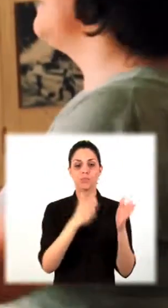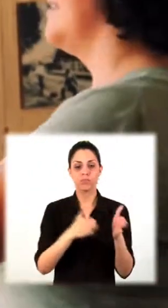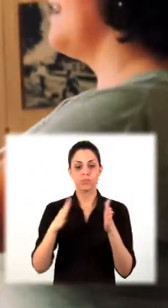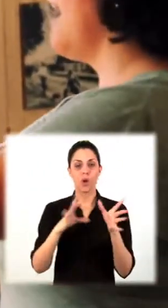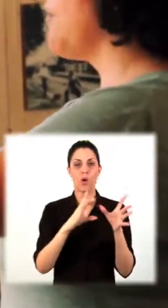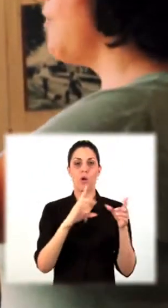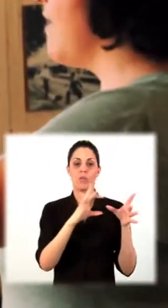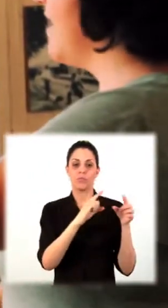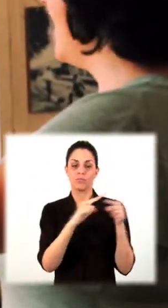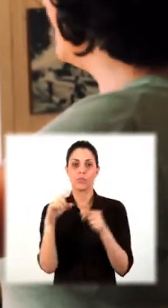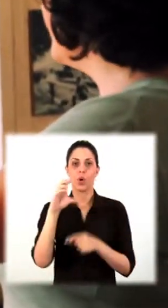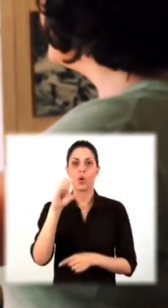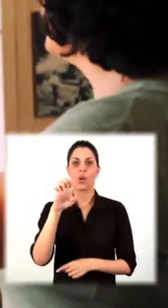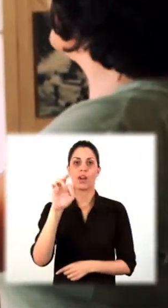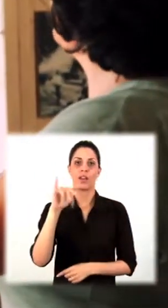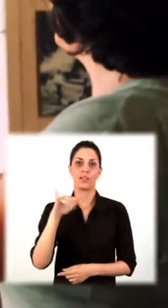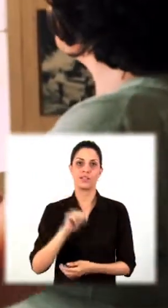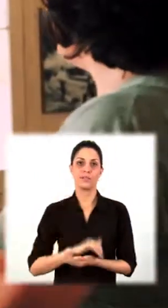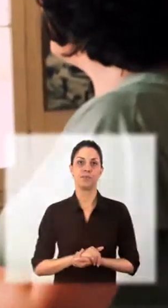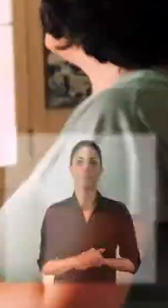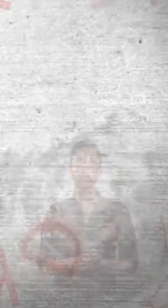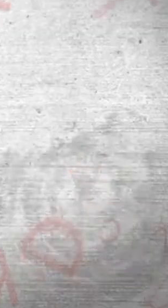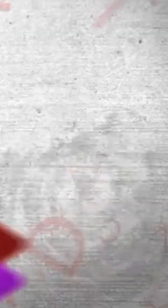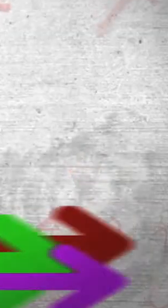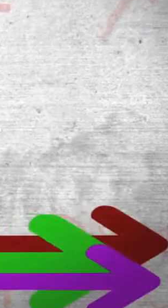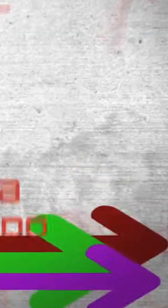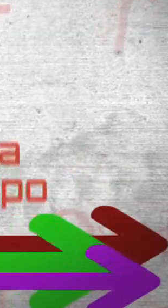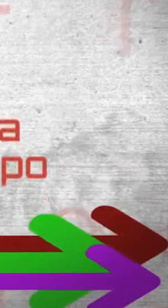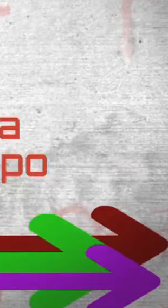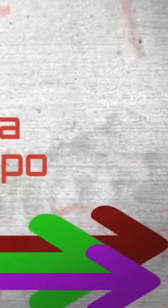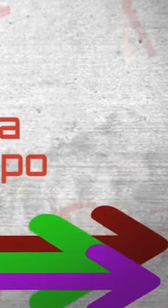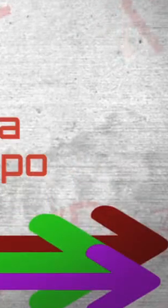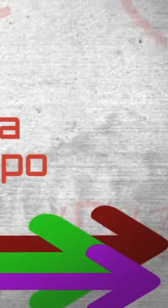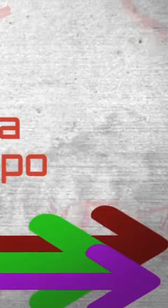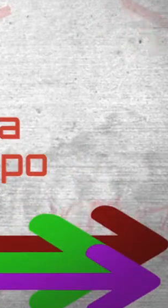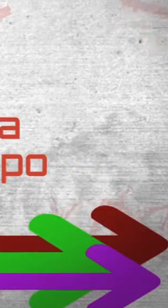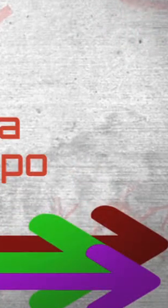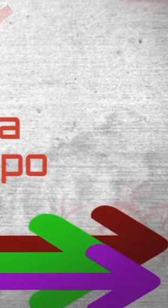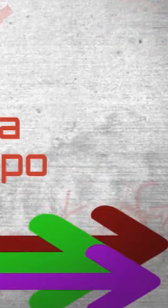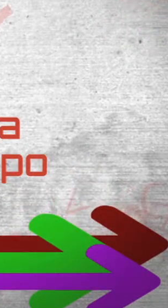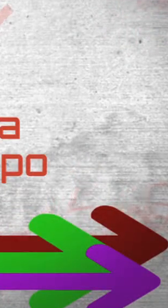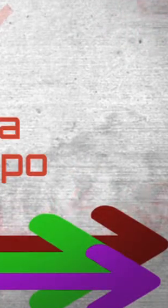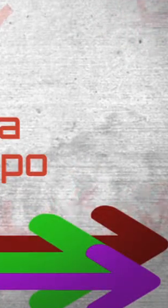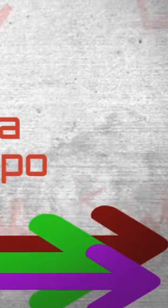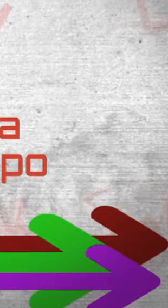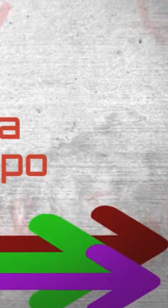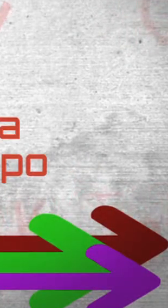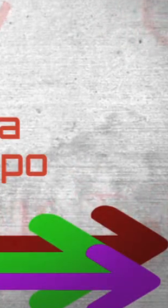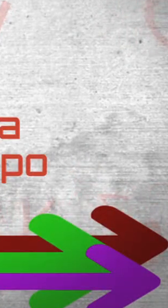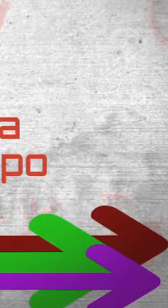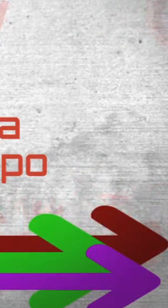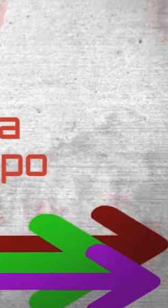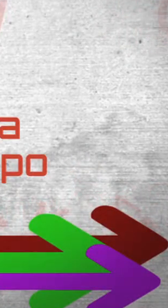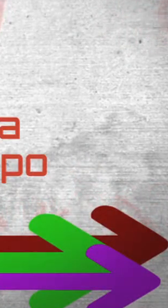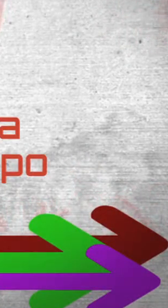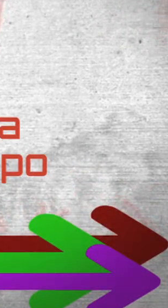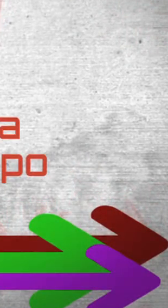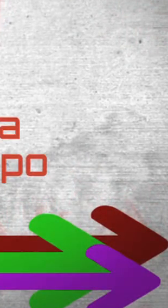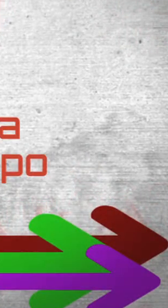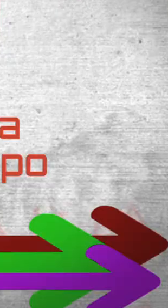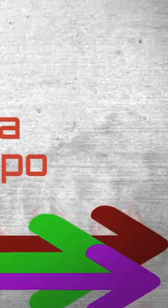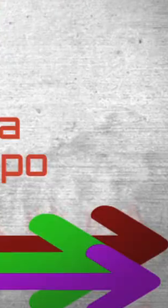é manter a coerência do tempo verbal. Uma dica: manter sempre a coerência do tempo verbal.